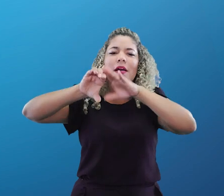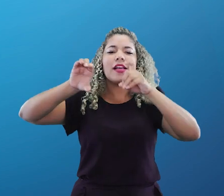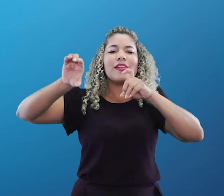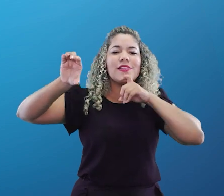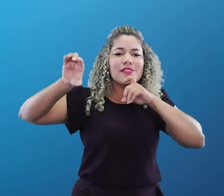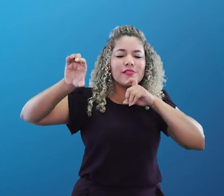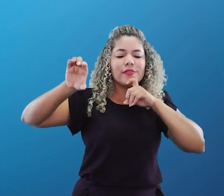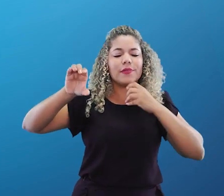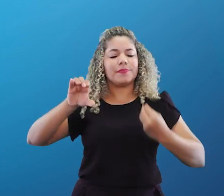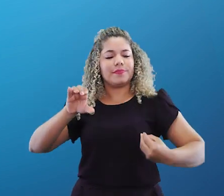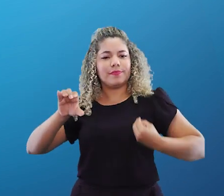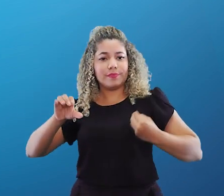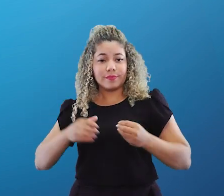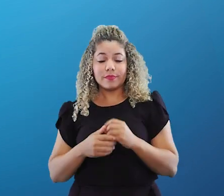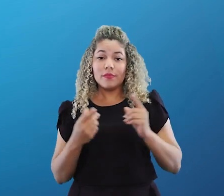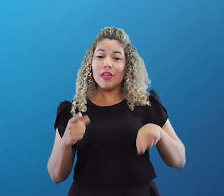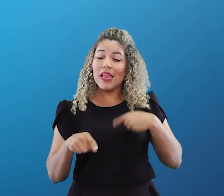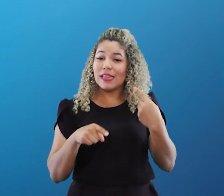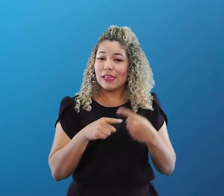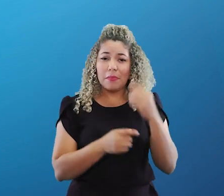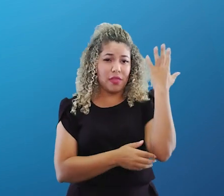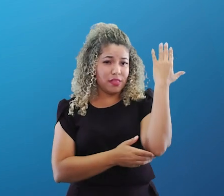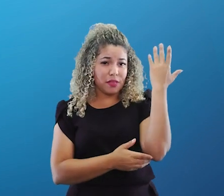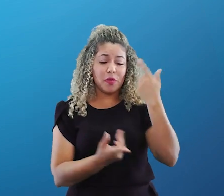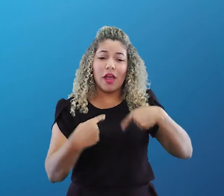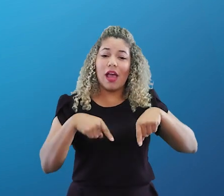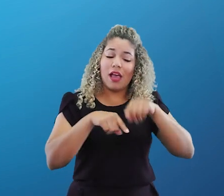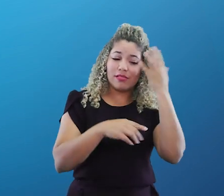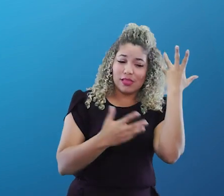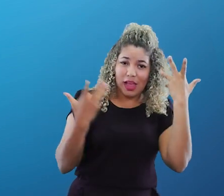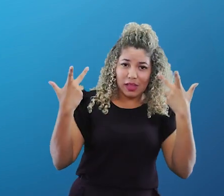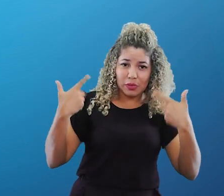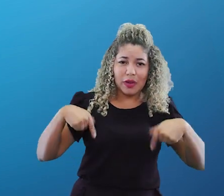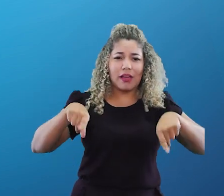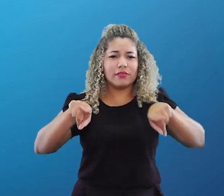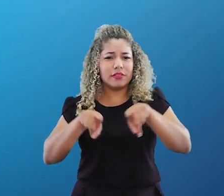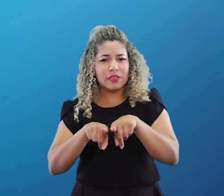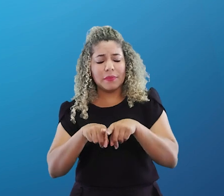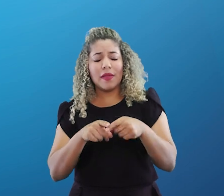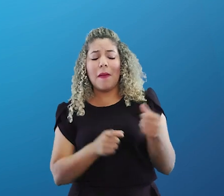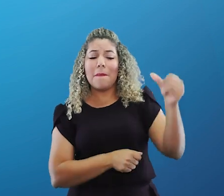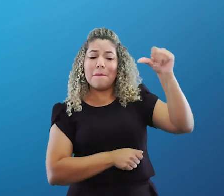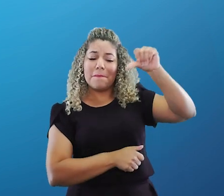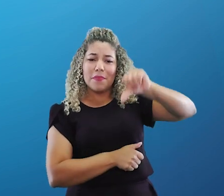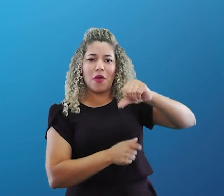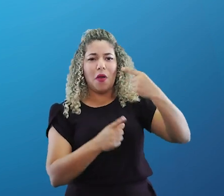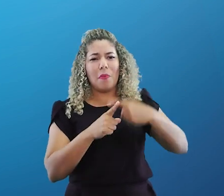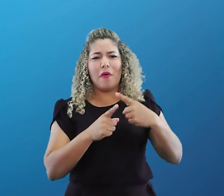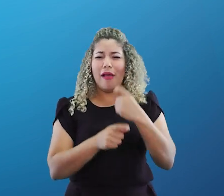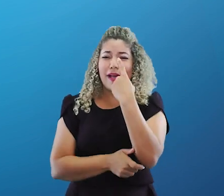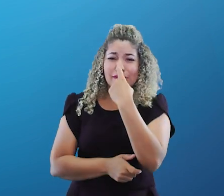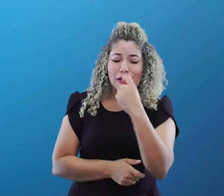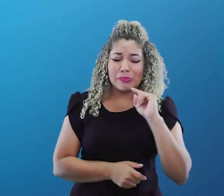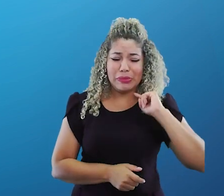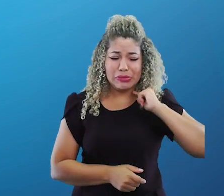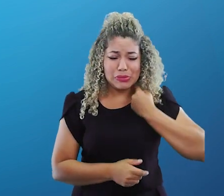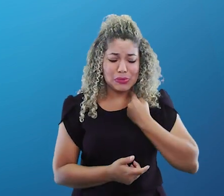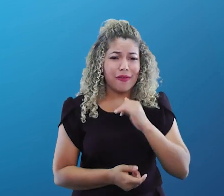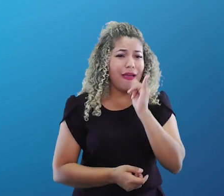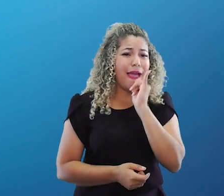superfície. Além das causas naturais, nós temos o agravamento devido à poluição. Um dos exemplos